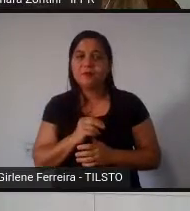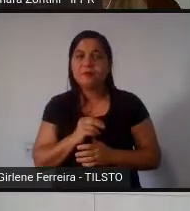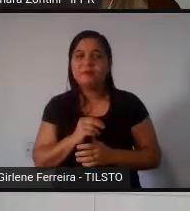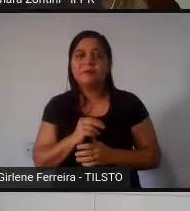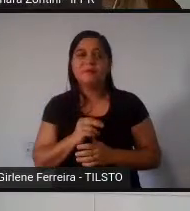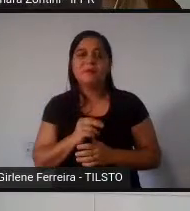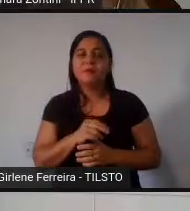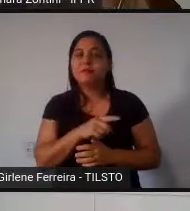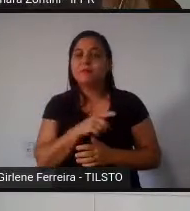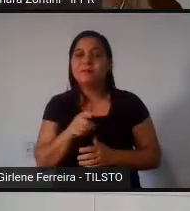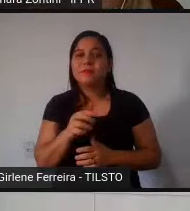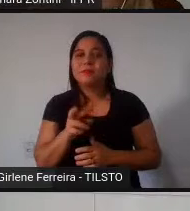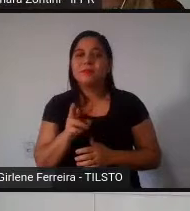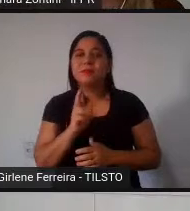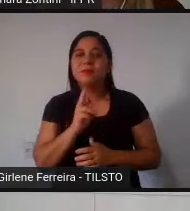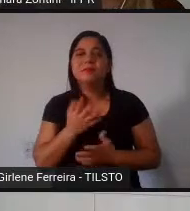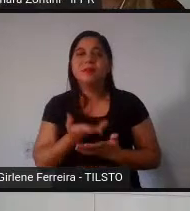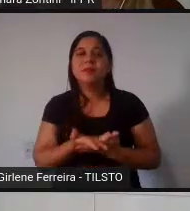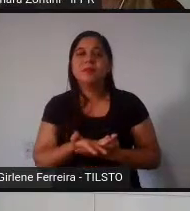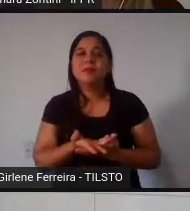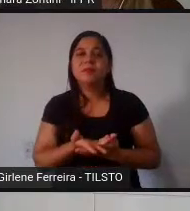limitou?